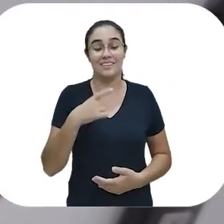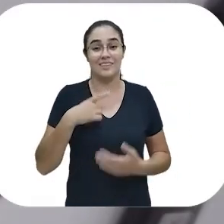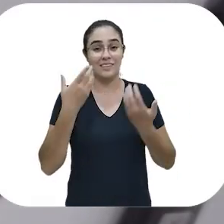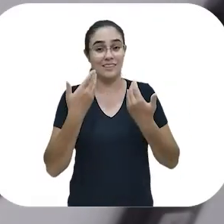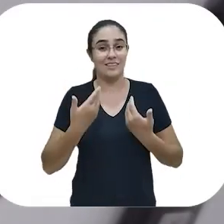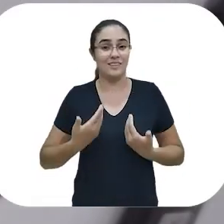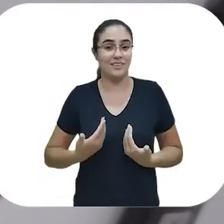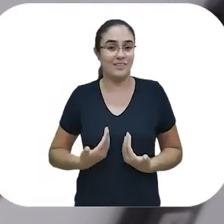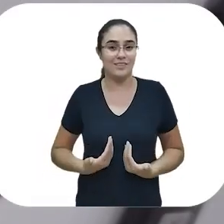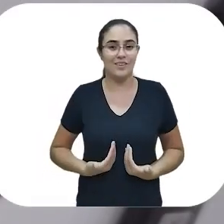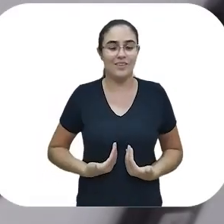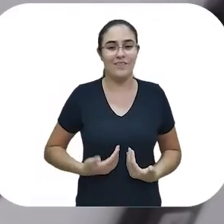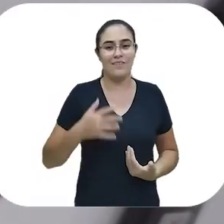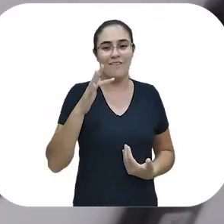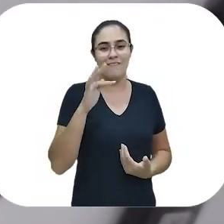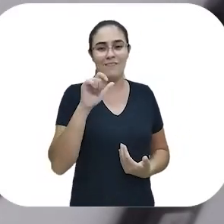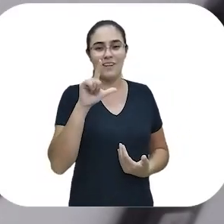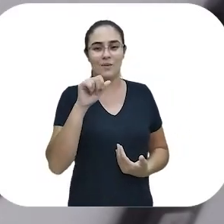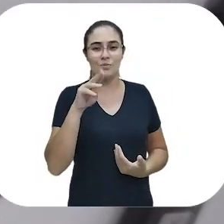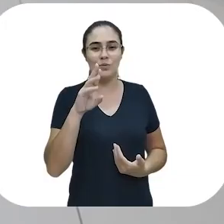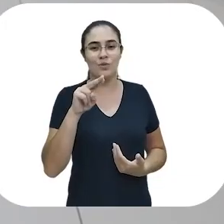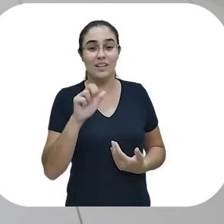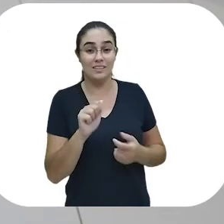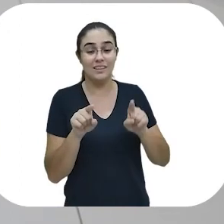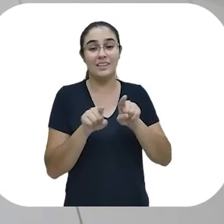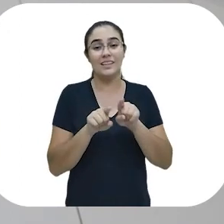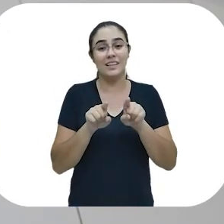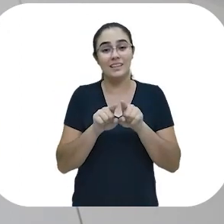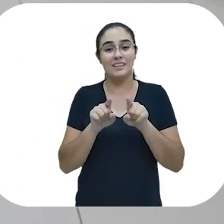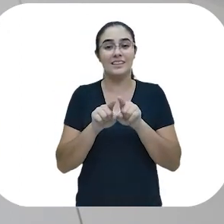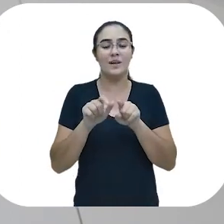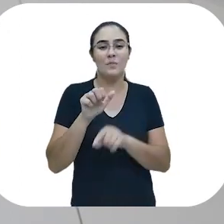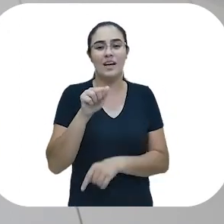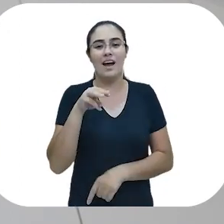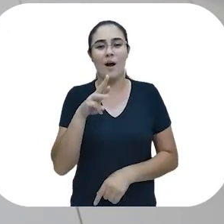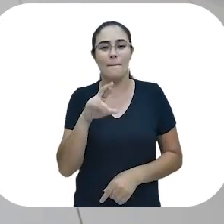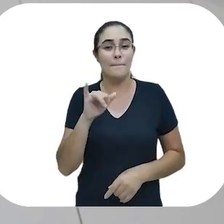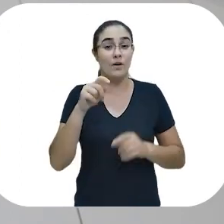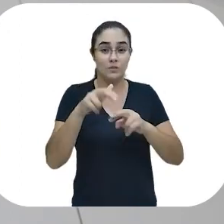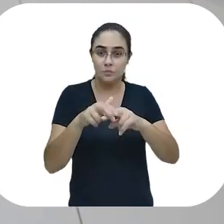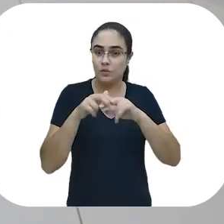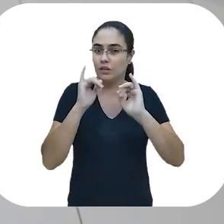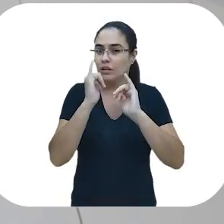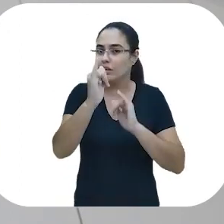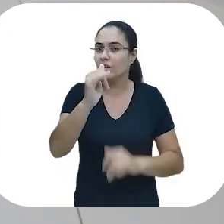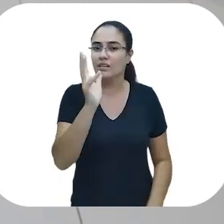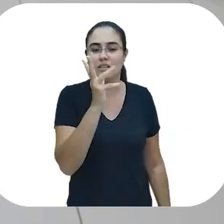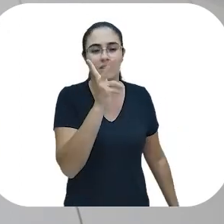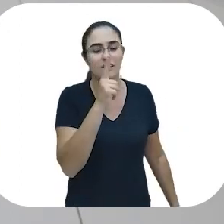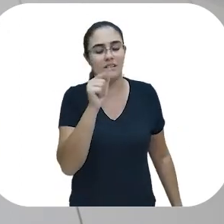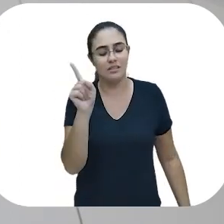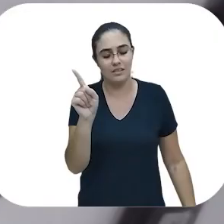Sou flamboyant, sou tua mora, por isso não se demora.